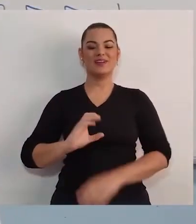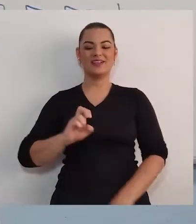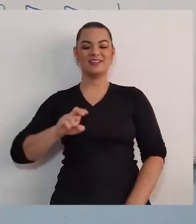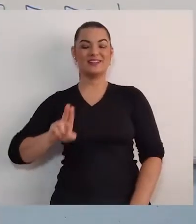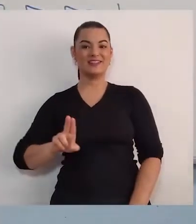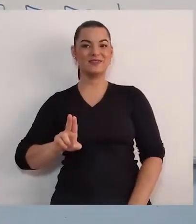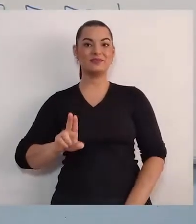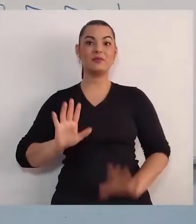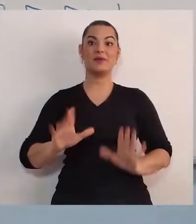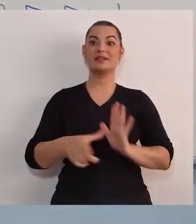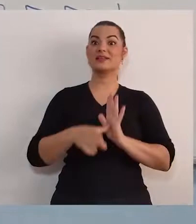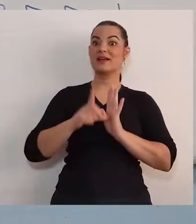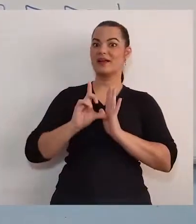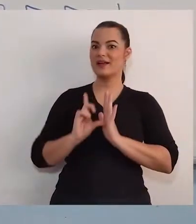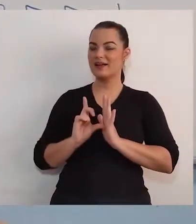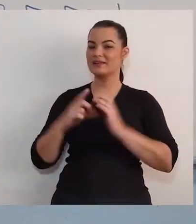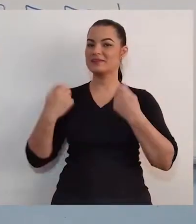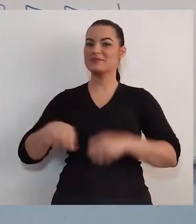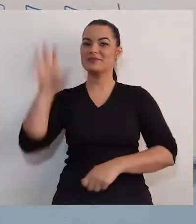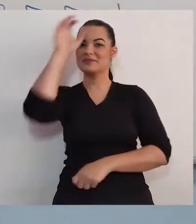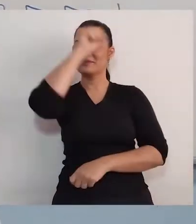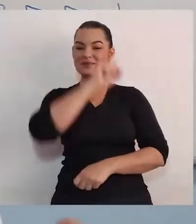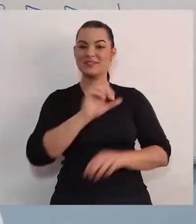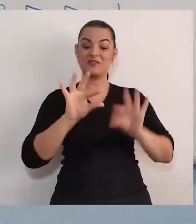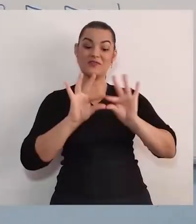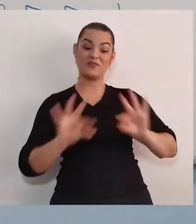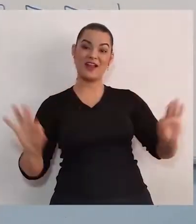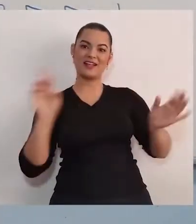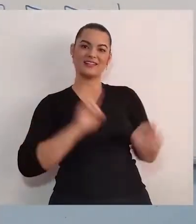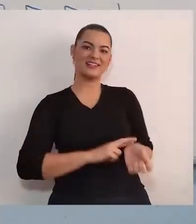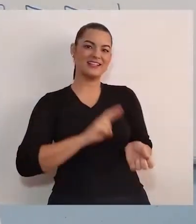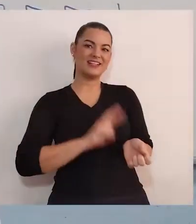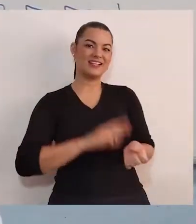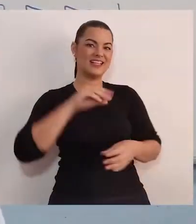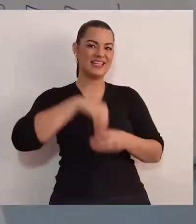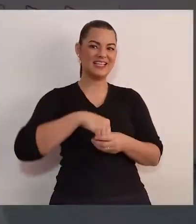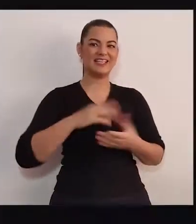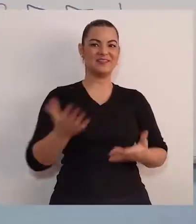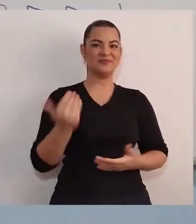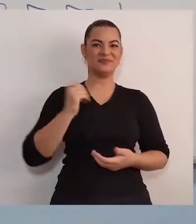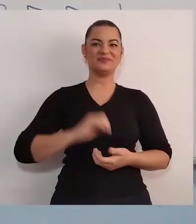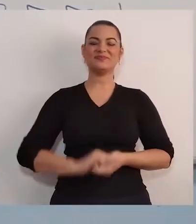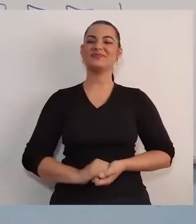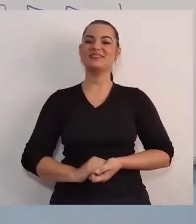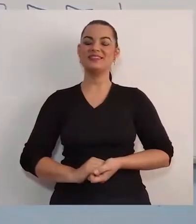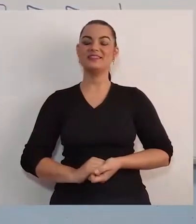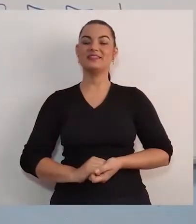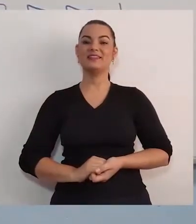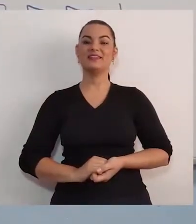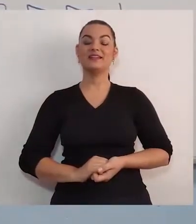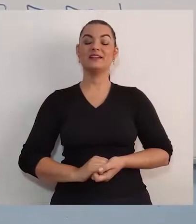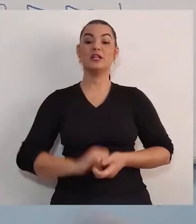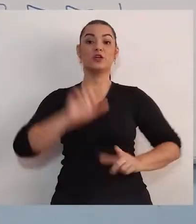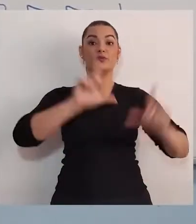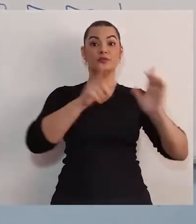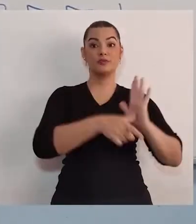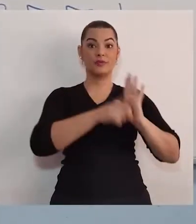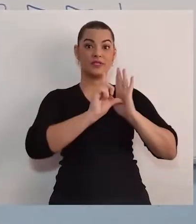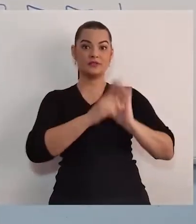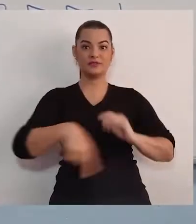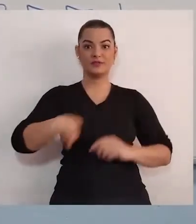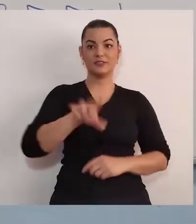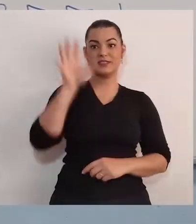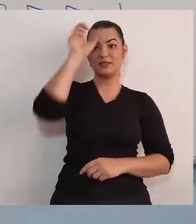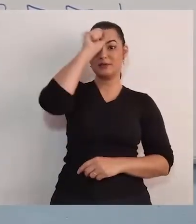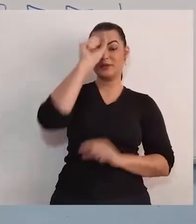acompanhar com o grupo, vamos aprender algumas frases rítmicas. Vamos lá? Como vocês aprenderam no programa anterior,